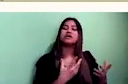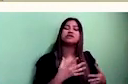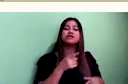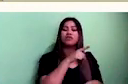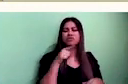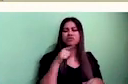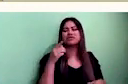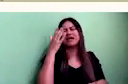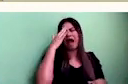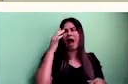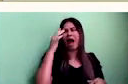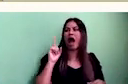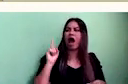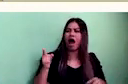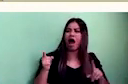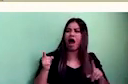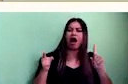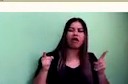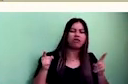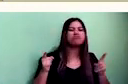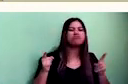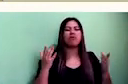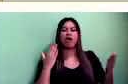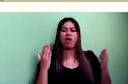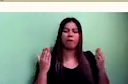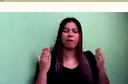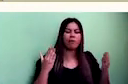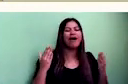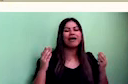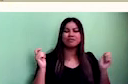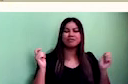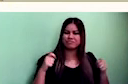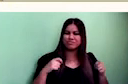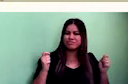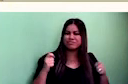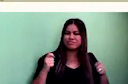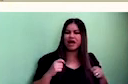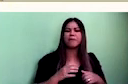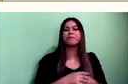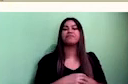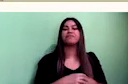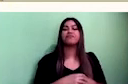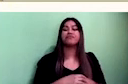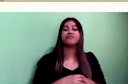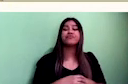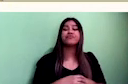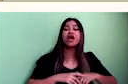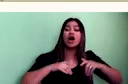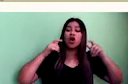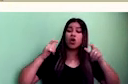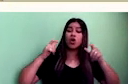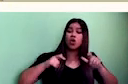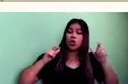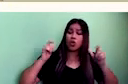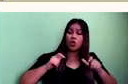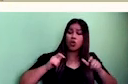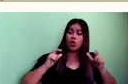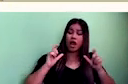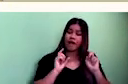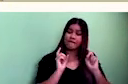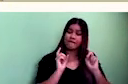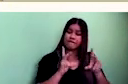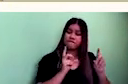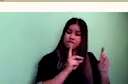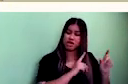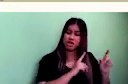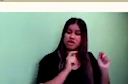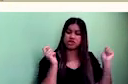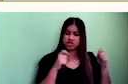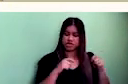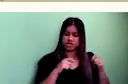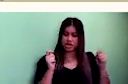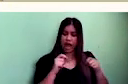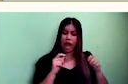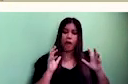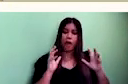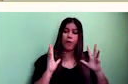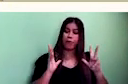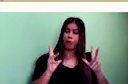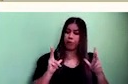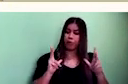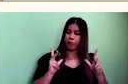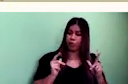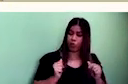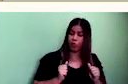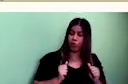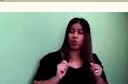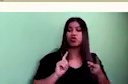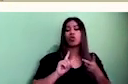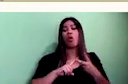não. Como esses óleos são vendidos? Eles podem ser vendidos em um tipo de óleo só, puro, ou em blends, que são misturas. Então, você já